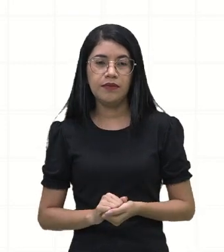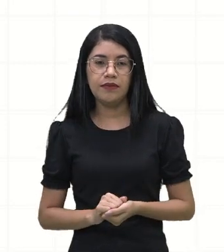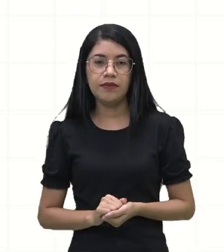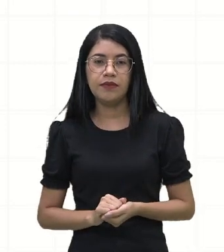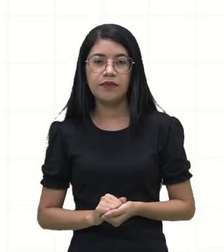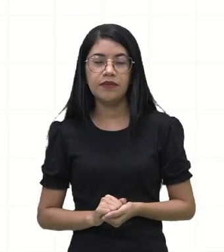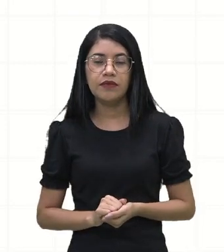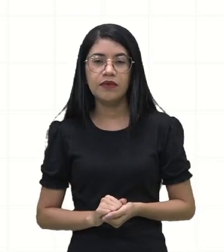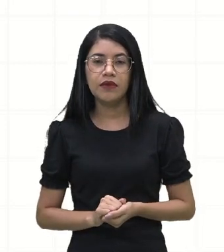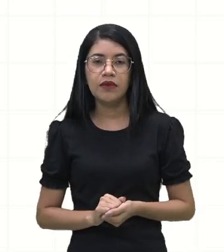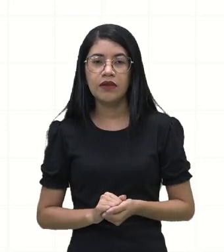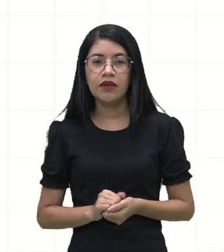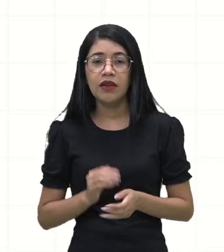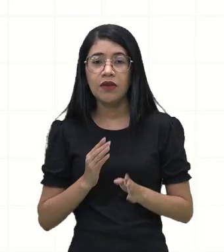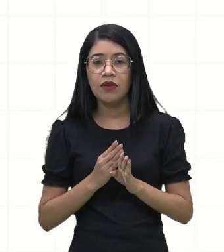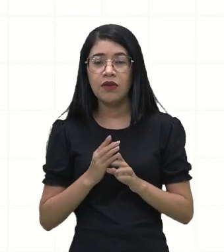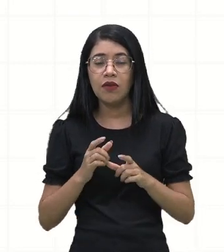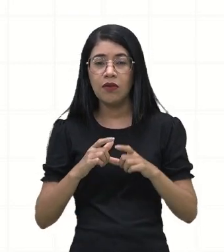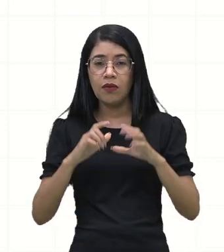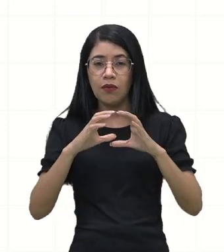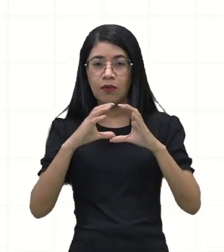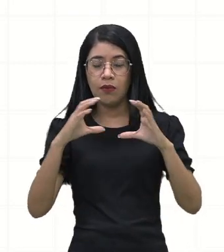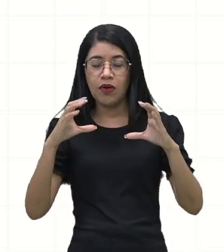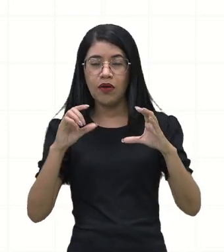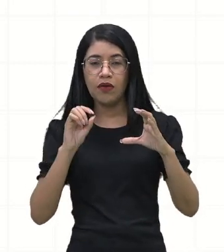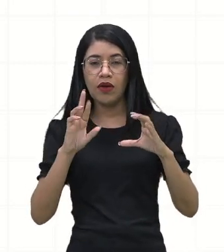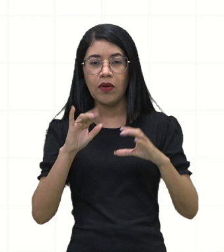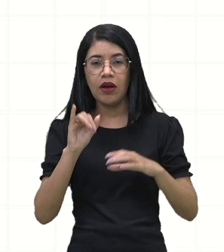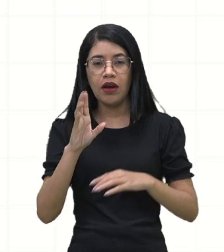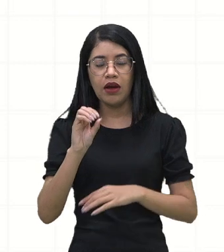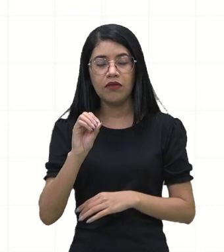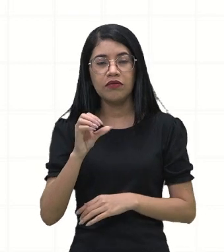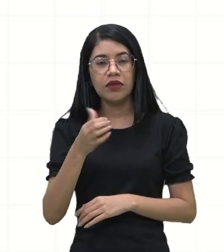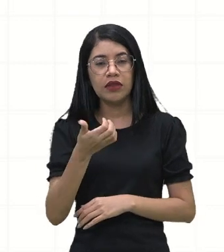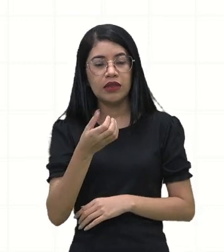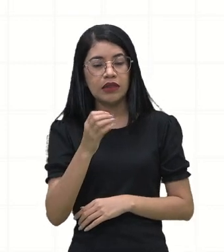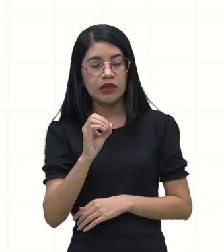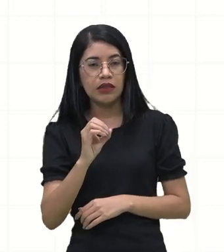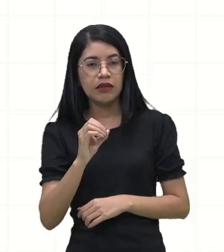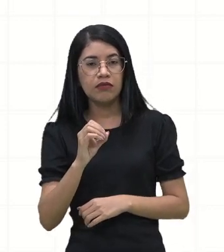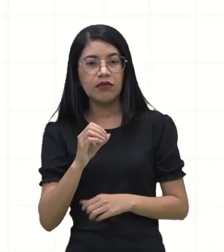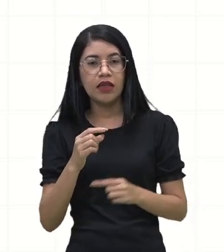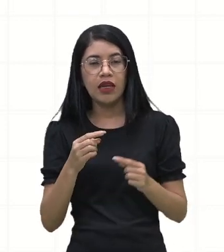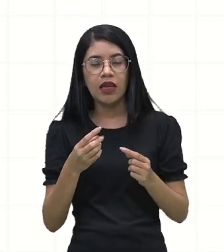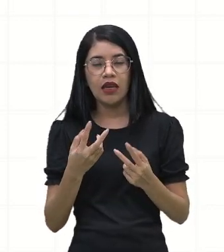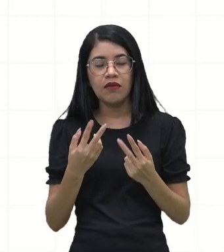maior foi o de maior raio, 60 centímetros, 360.